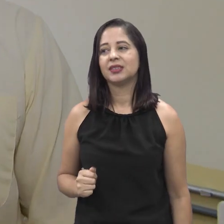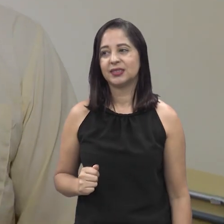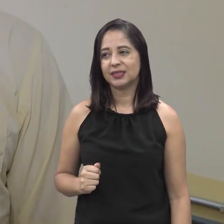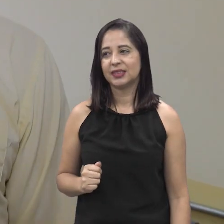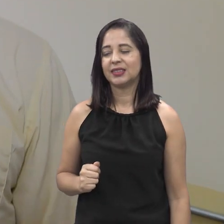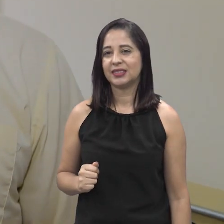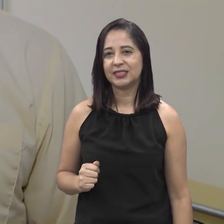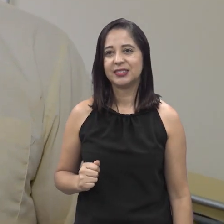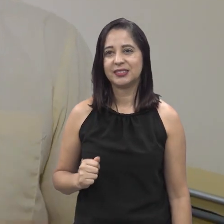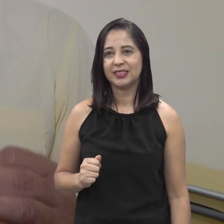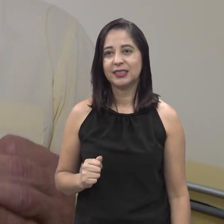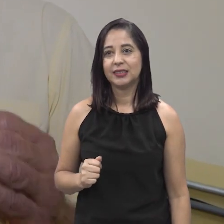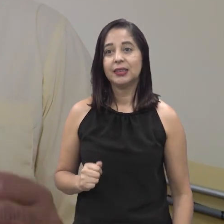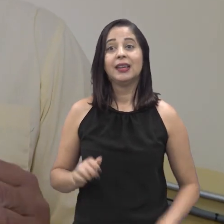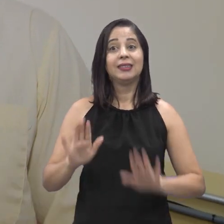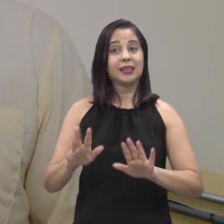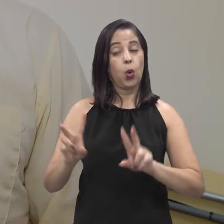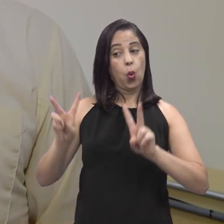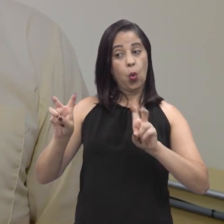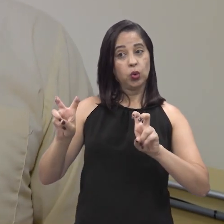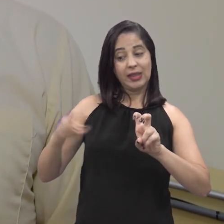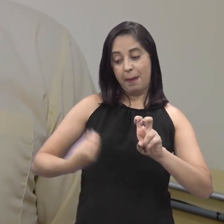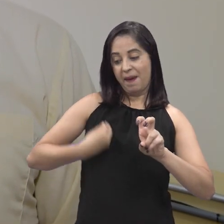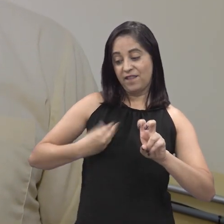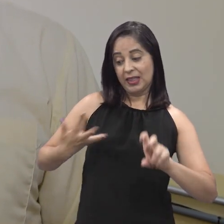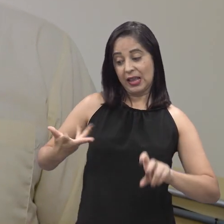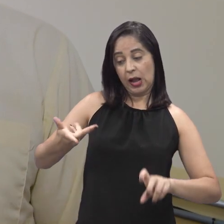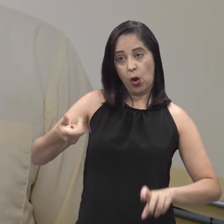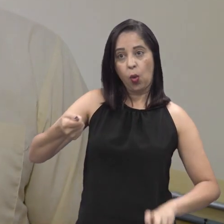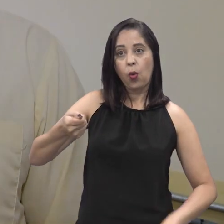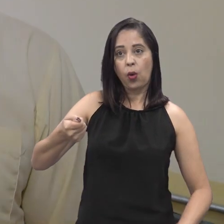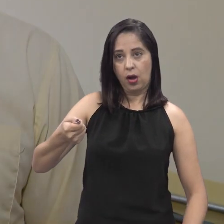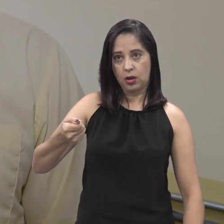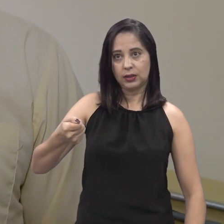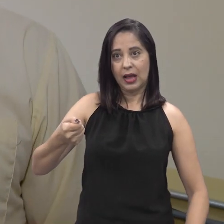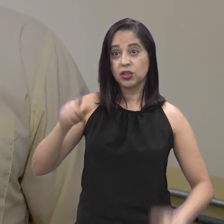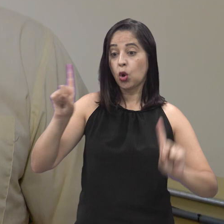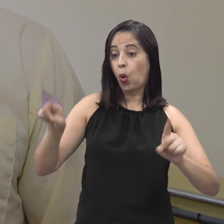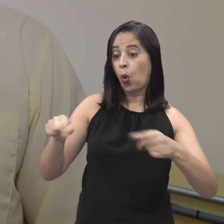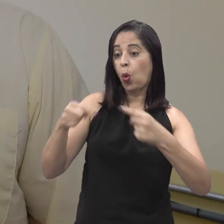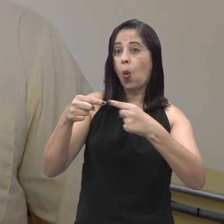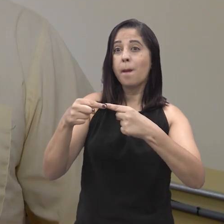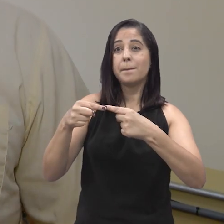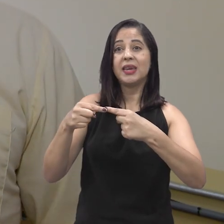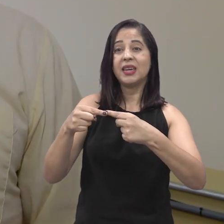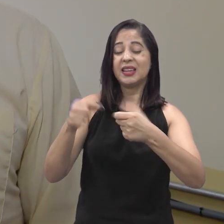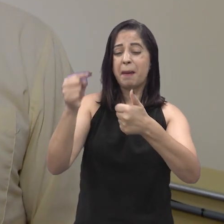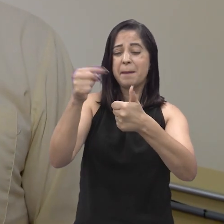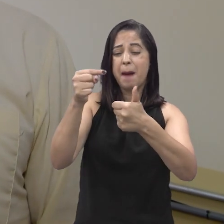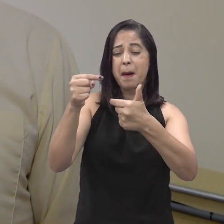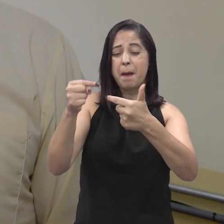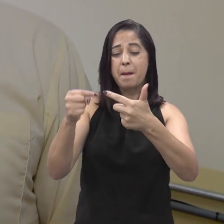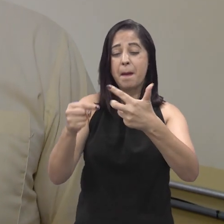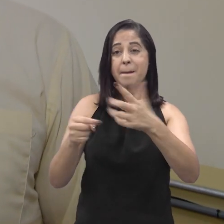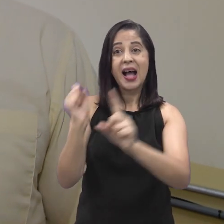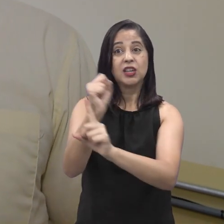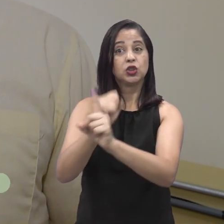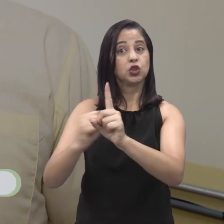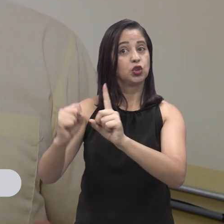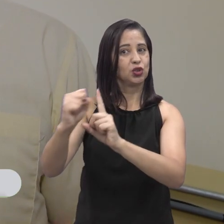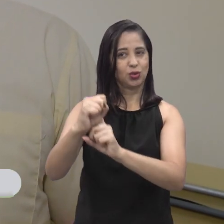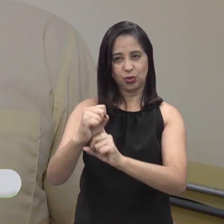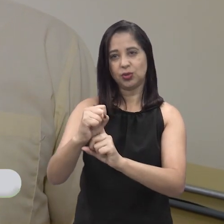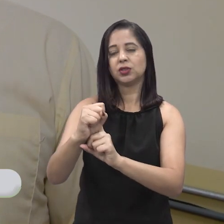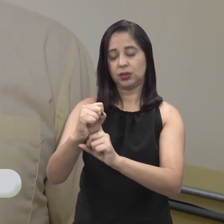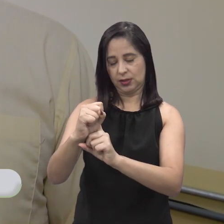Agradeço. A questão da qualidade de vida, ela tem relação direta com todas as estruturas sociais que nós